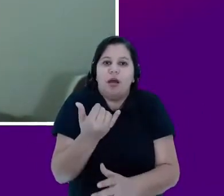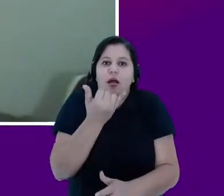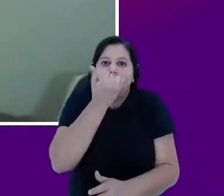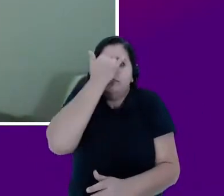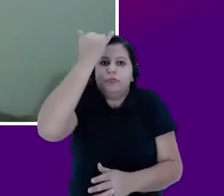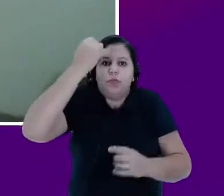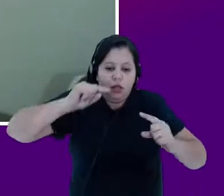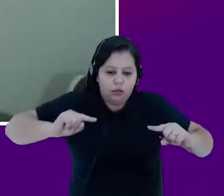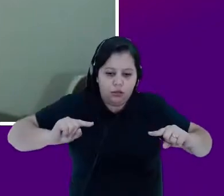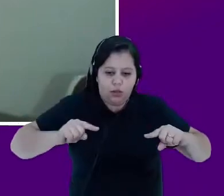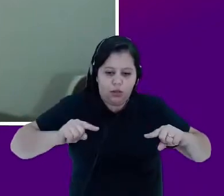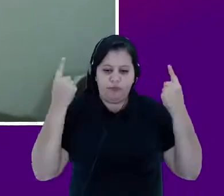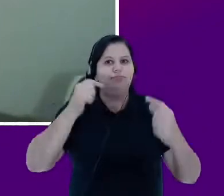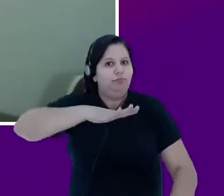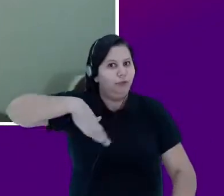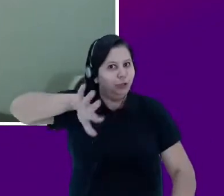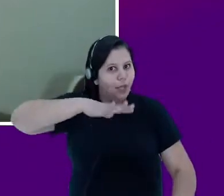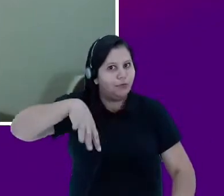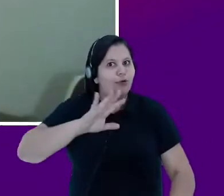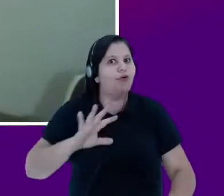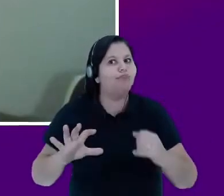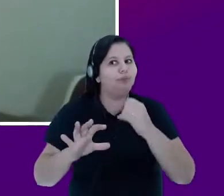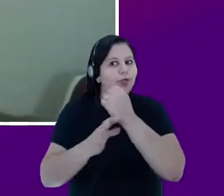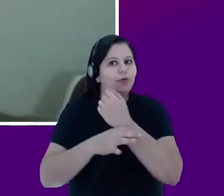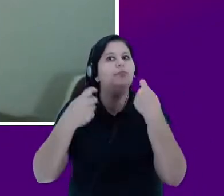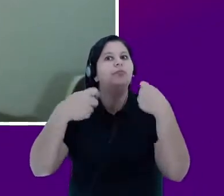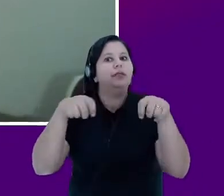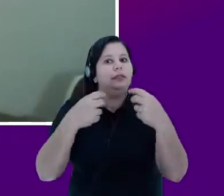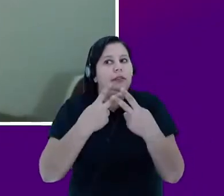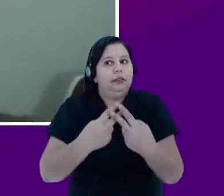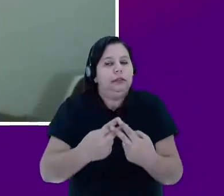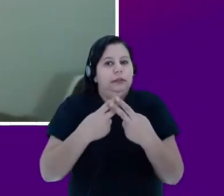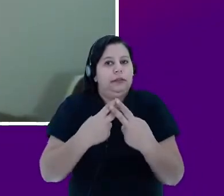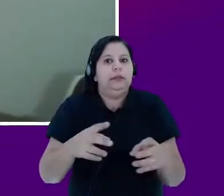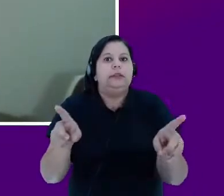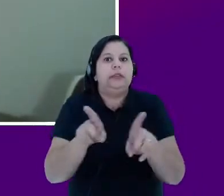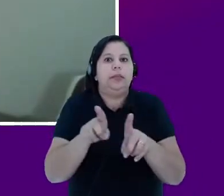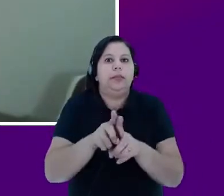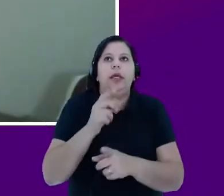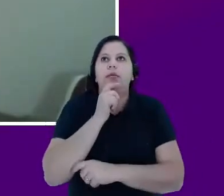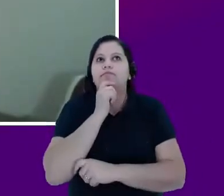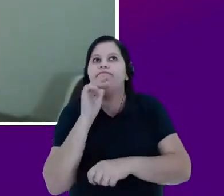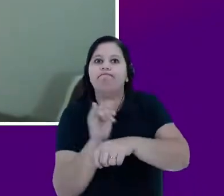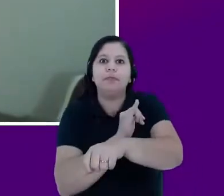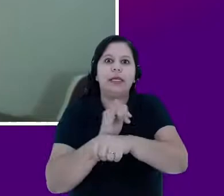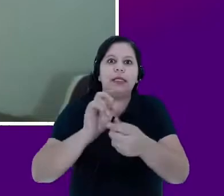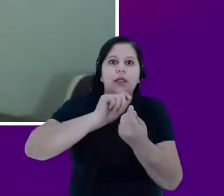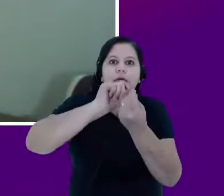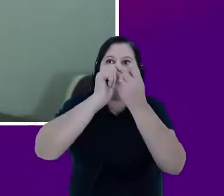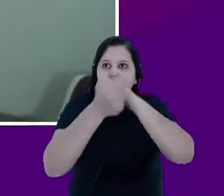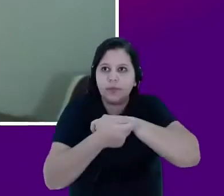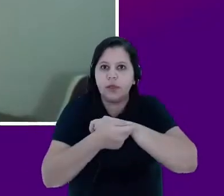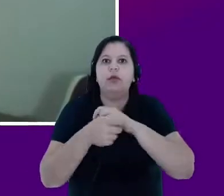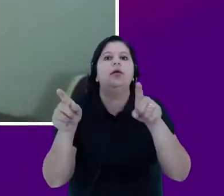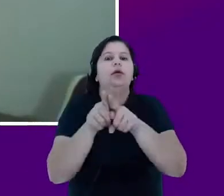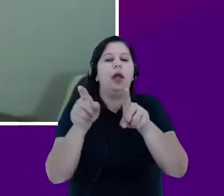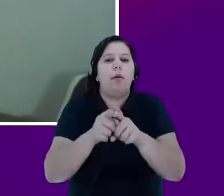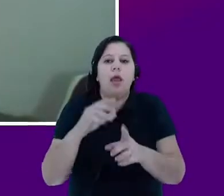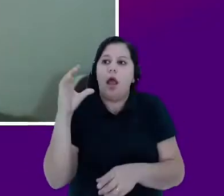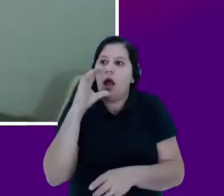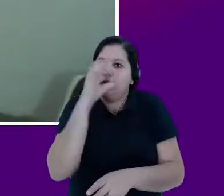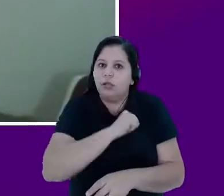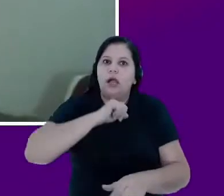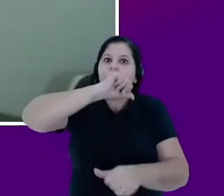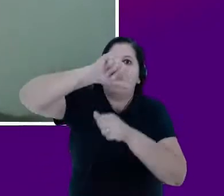setor resiliência, capacidade de adaptação, simplificação e principalmente agilidade para transformar o